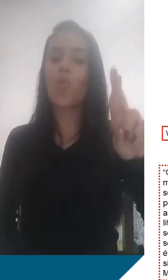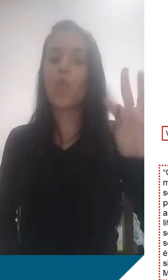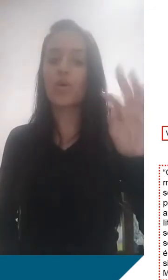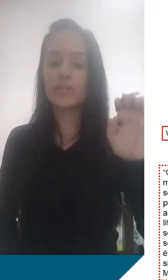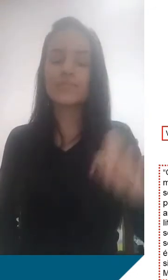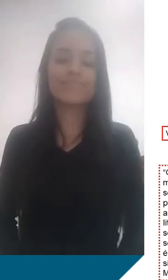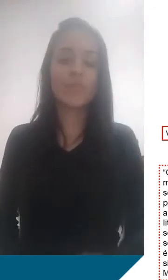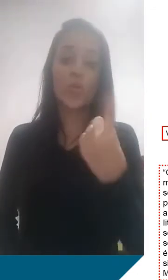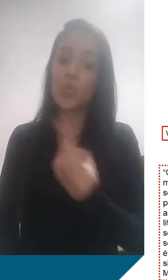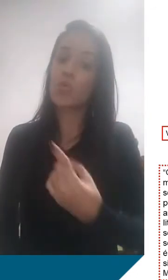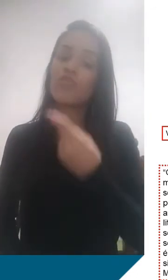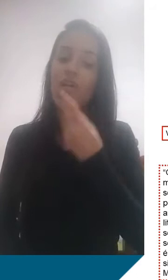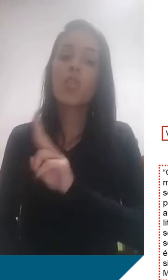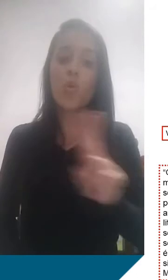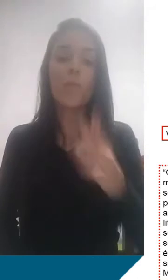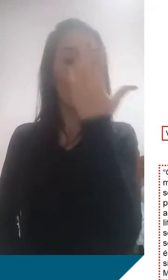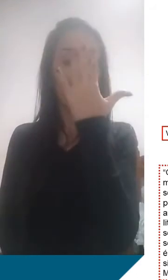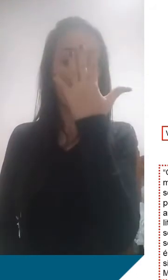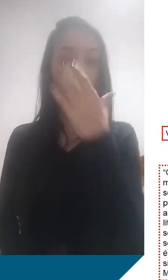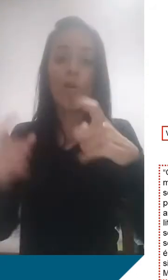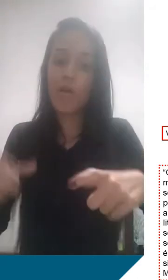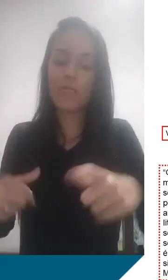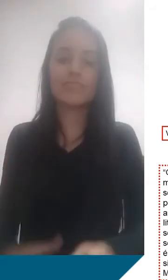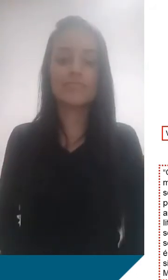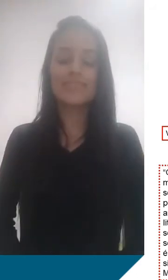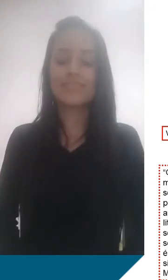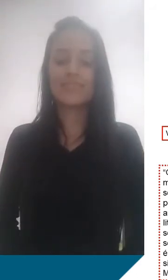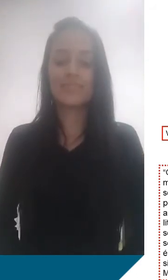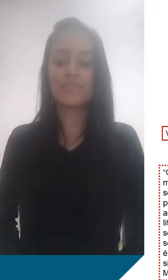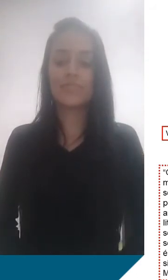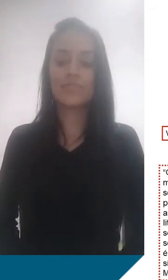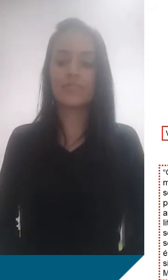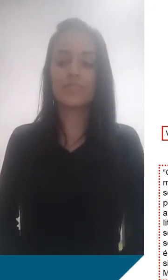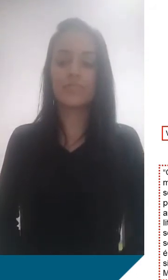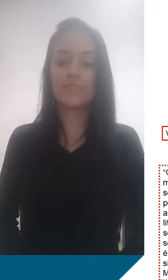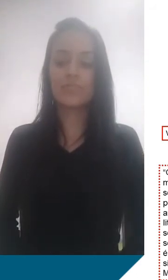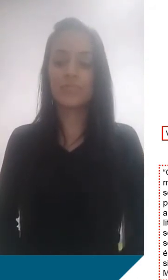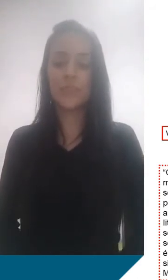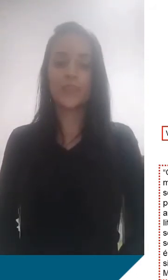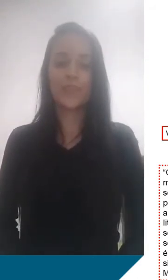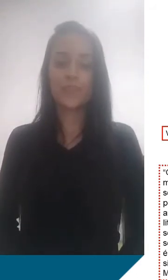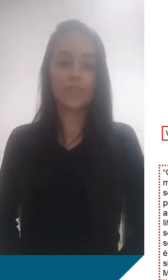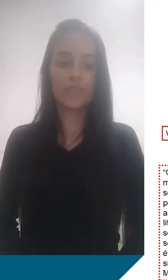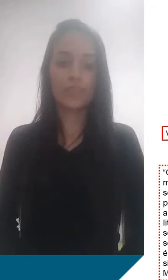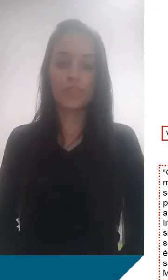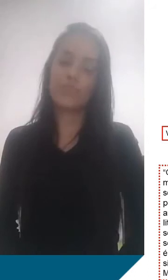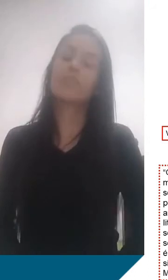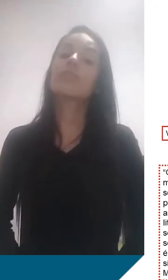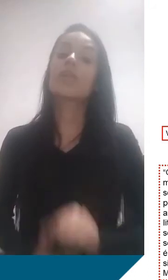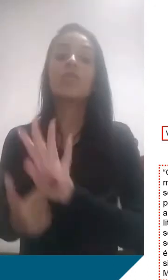colorido local ou cor local, que nada mais é do que trabalhar elementos específicos